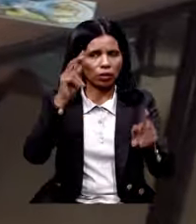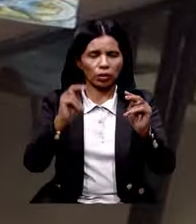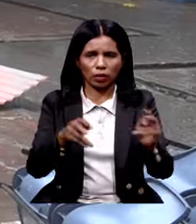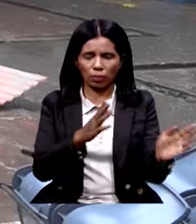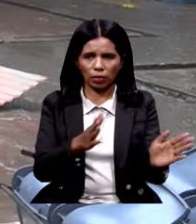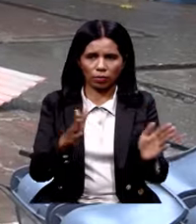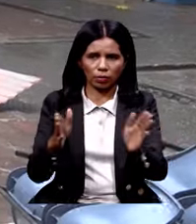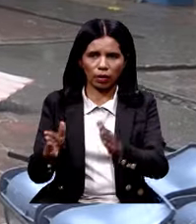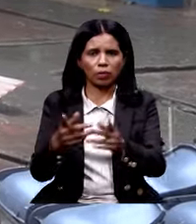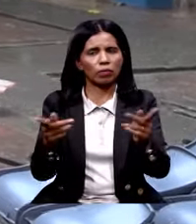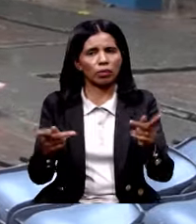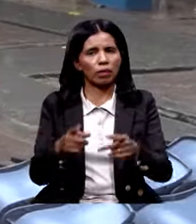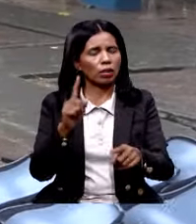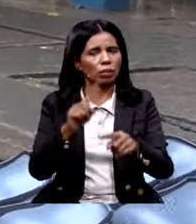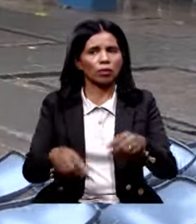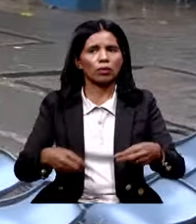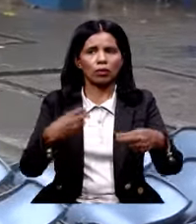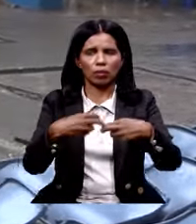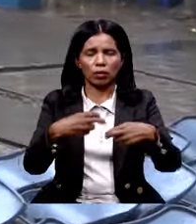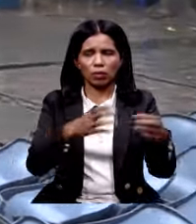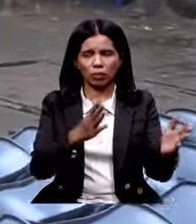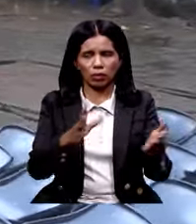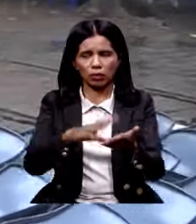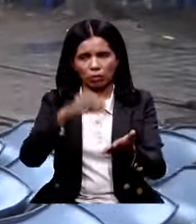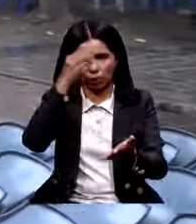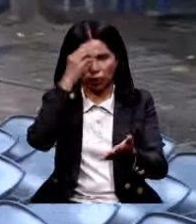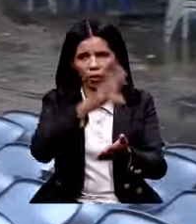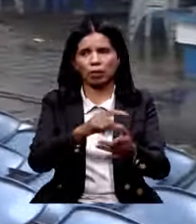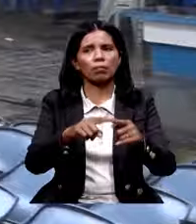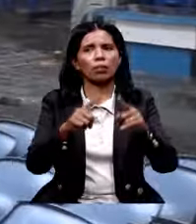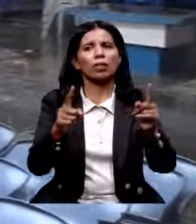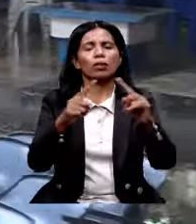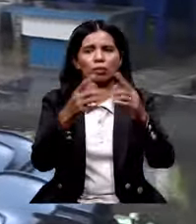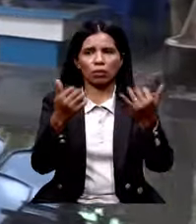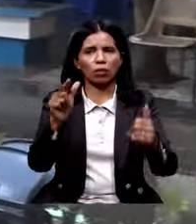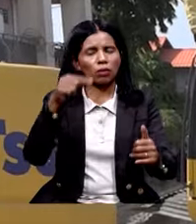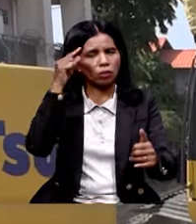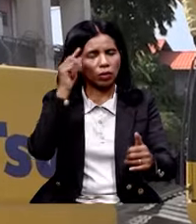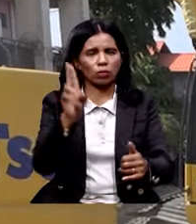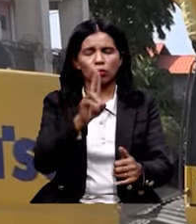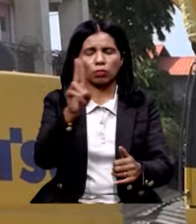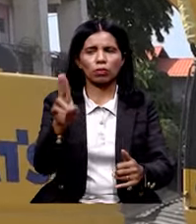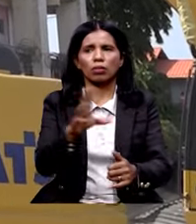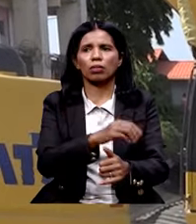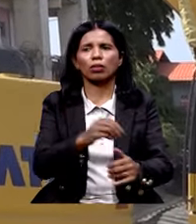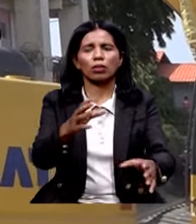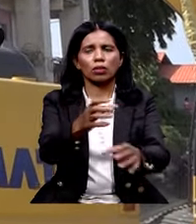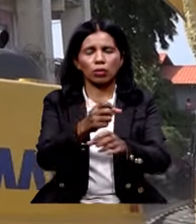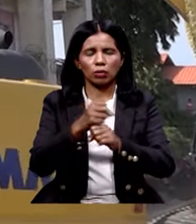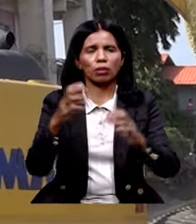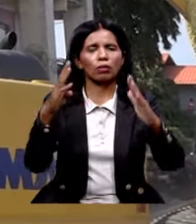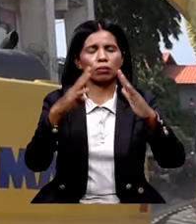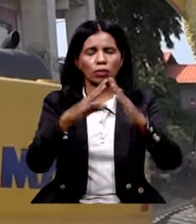preparar a condição, não é a bela perturba o processo de aprendizagem, mas bem, a realidade, o governo usa poder, não só a Escola